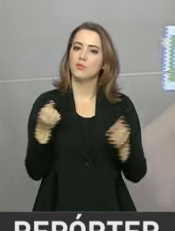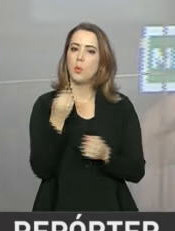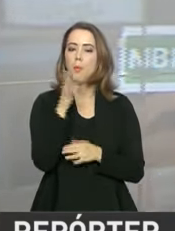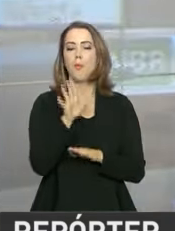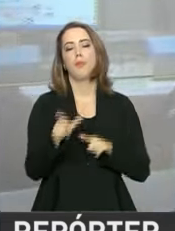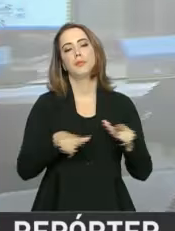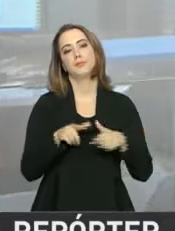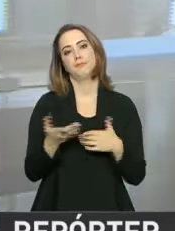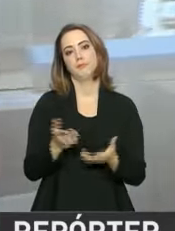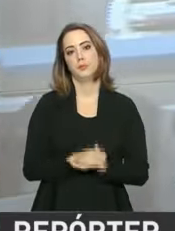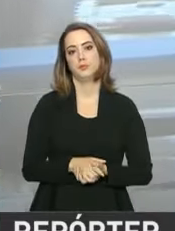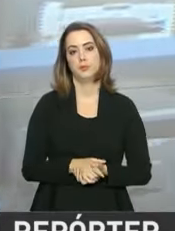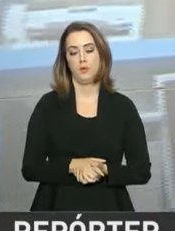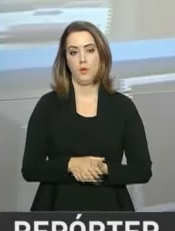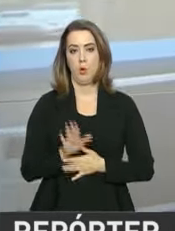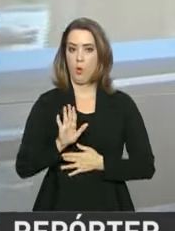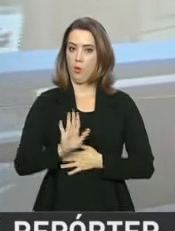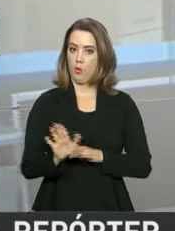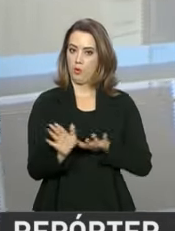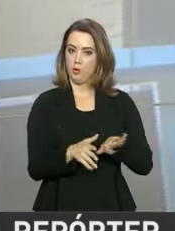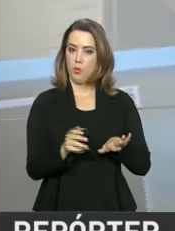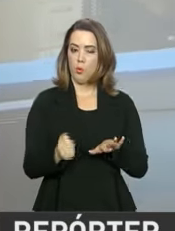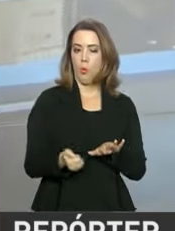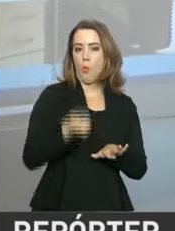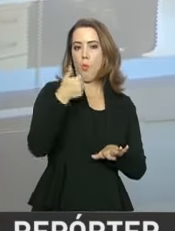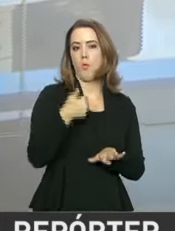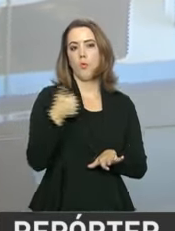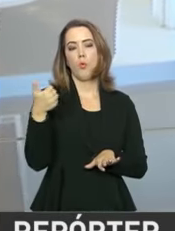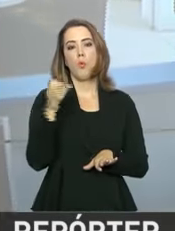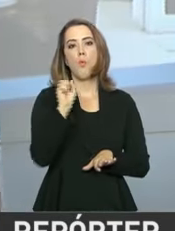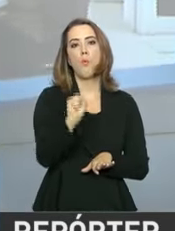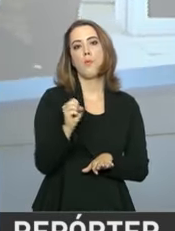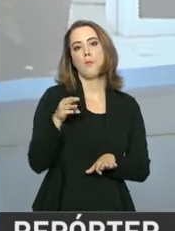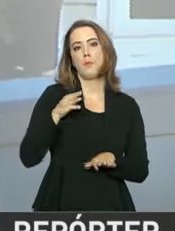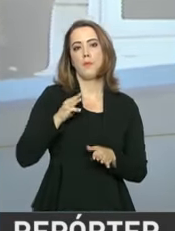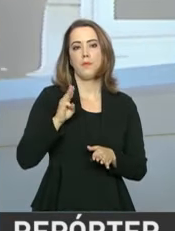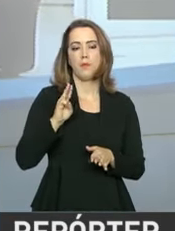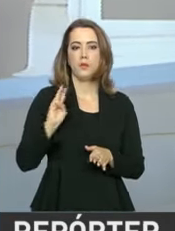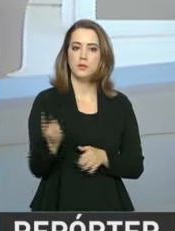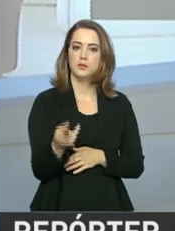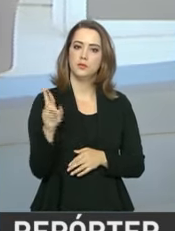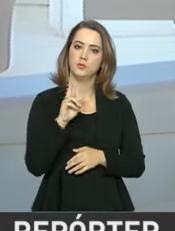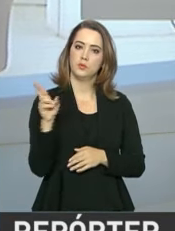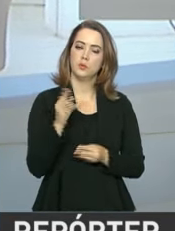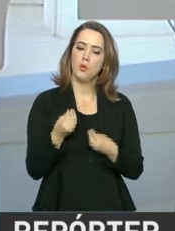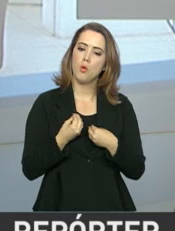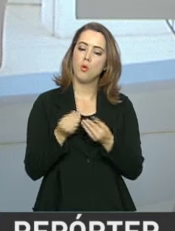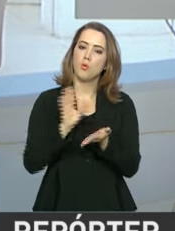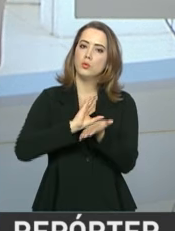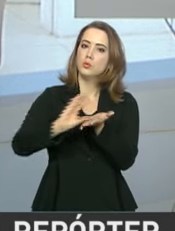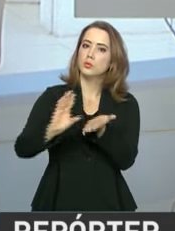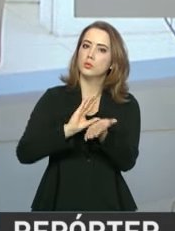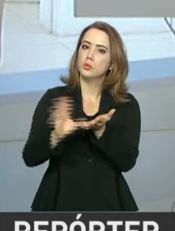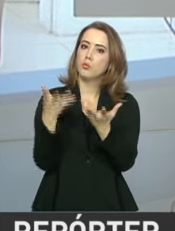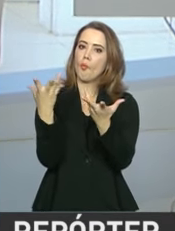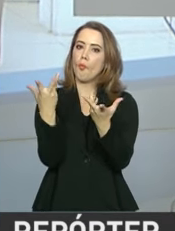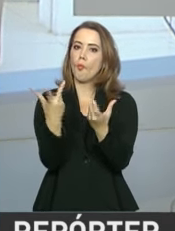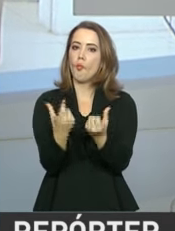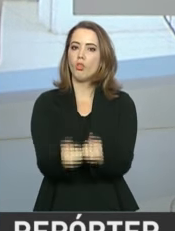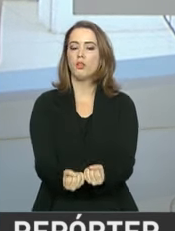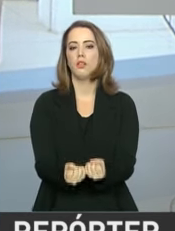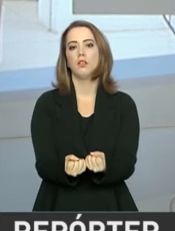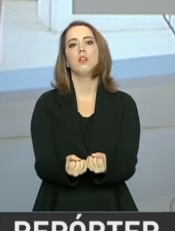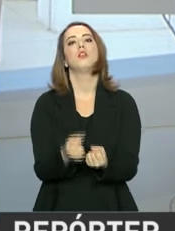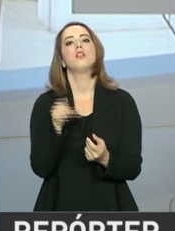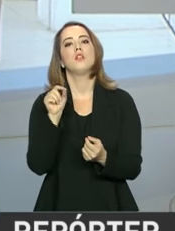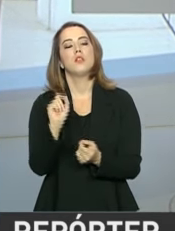você e quase 18 milhões de reais foram liberados pro enfrentamento da seca na Paraíba e também paraa reconstrução